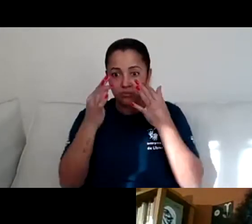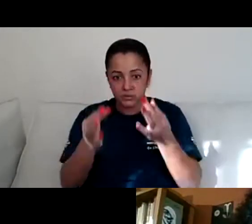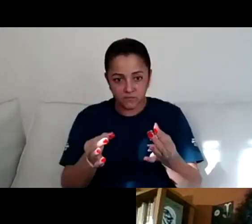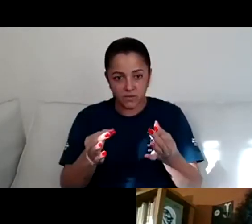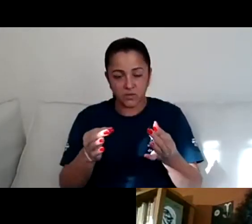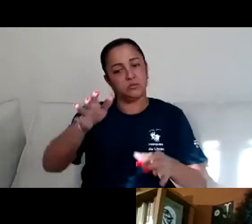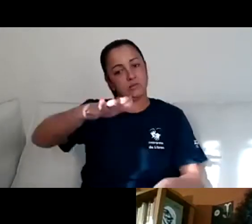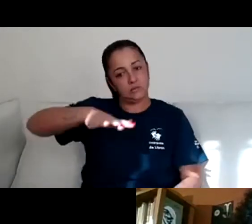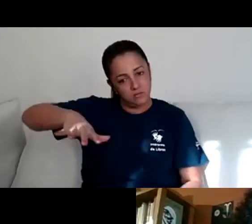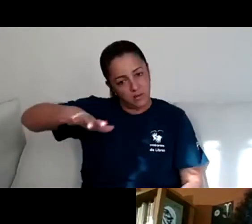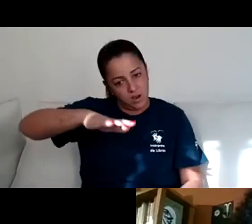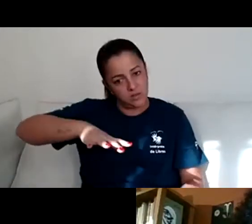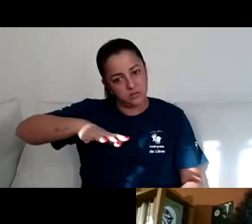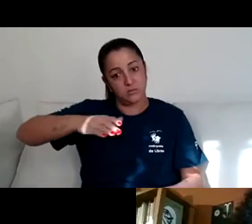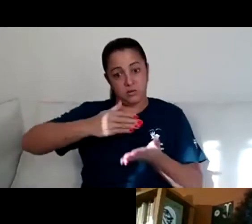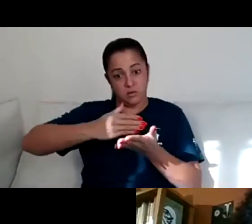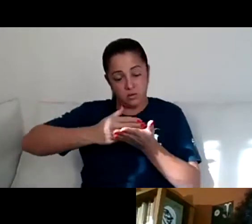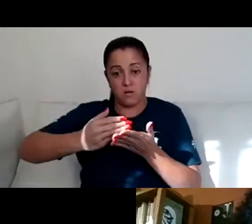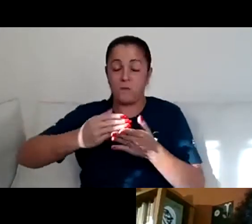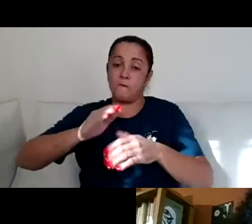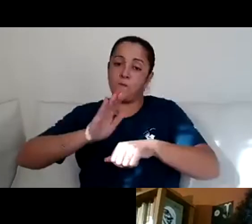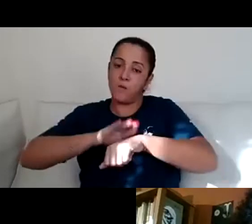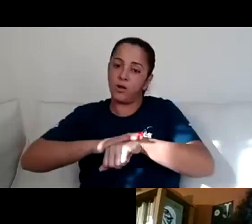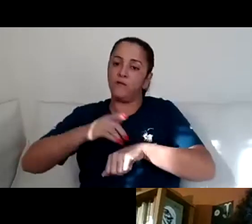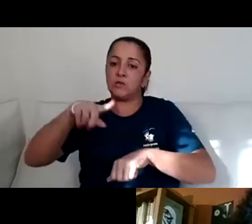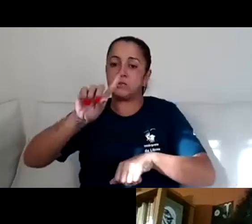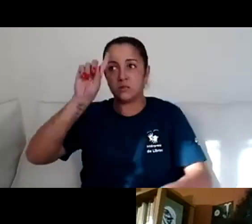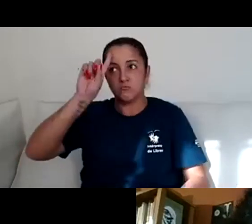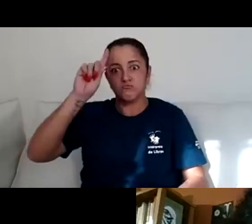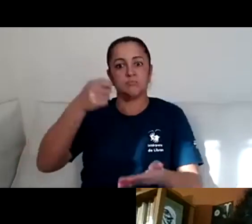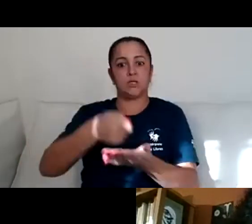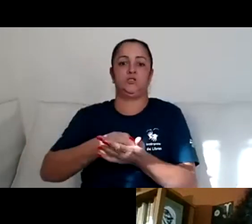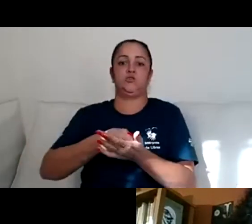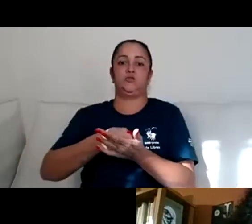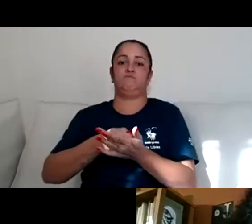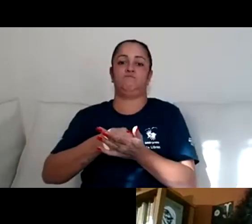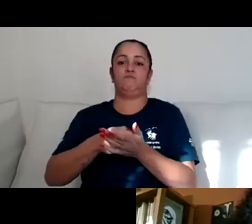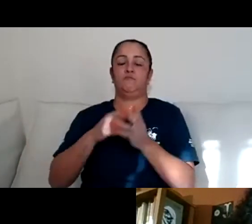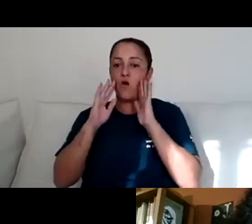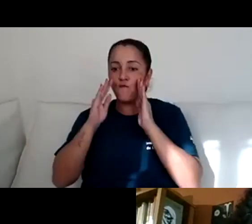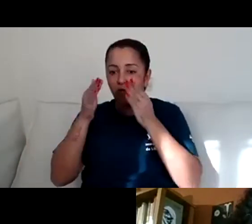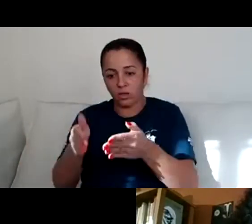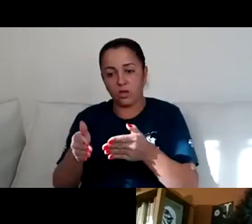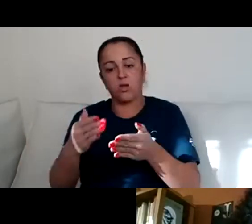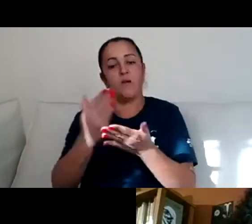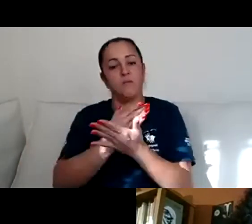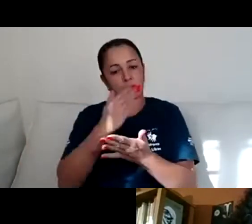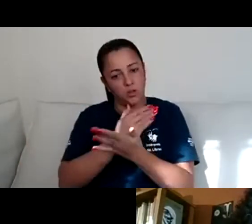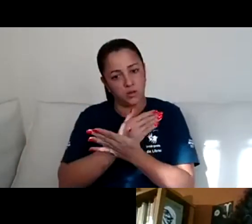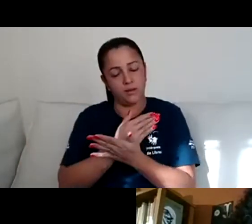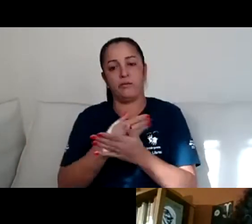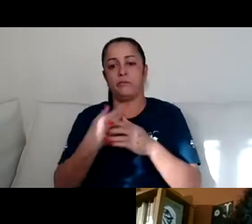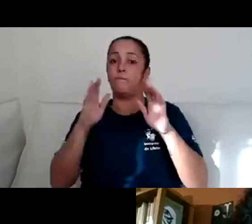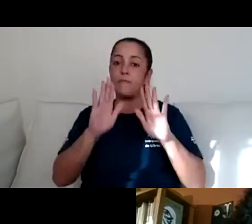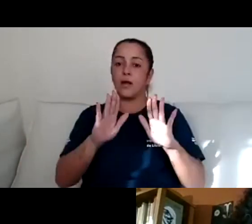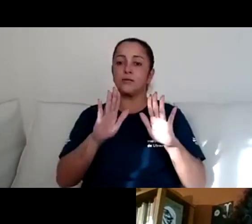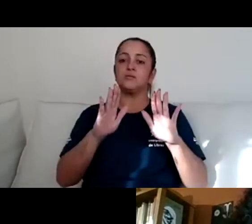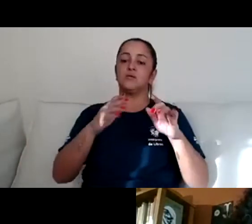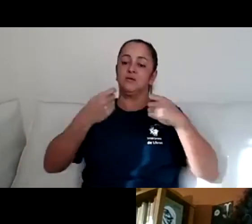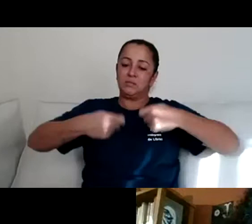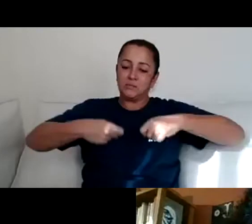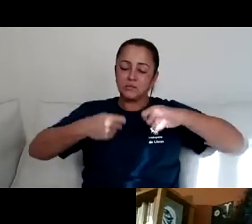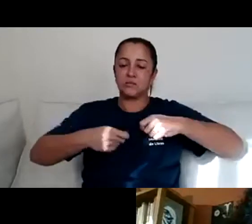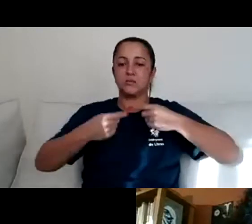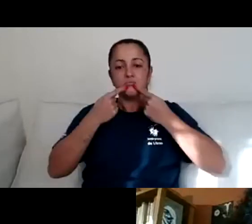que vocês decidiram, né, olhar para a biblioteca como esse espaço de formação, mas que precisa dessa crítica